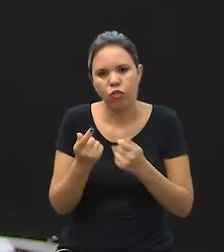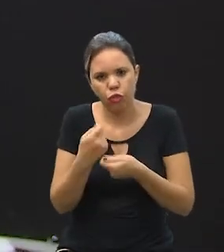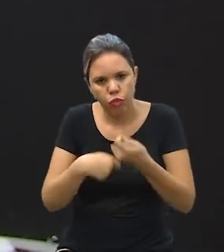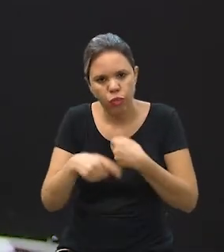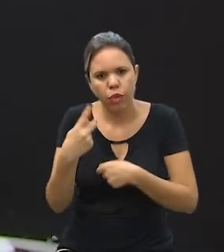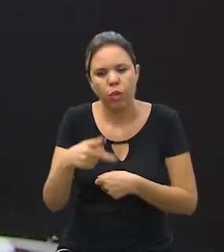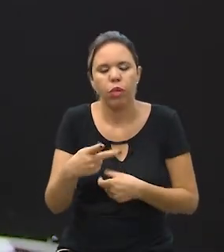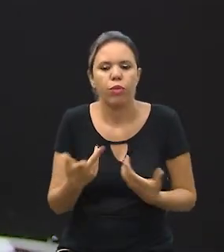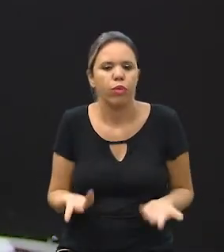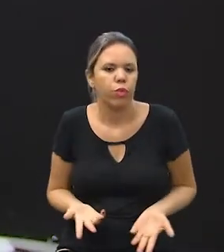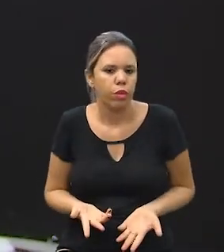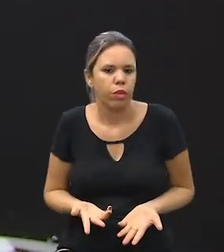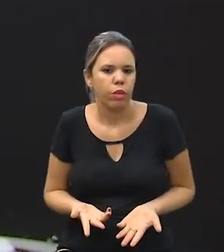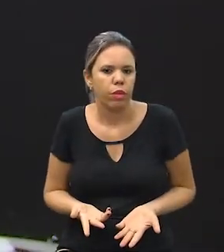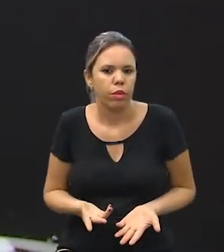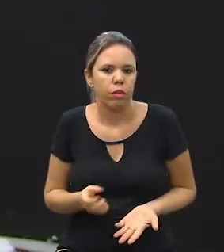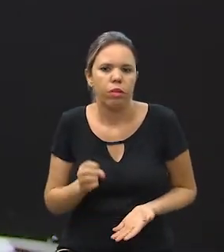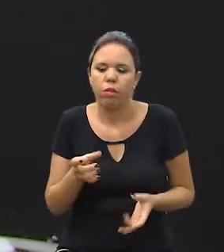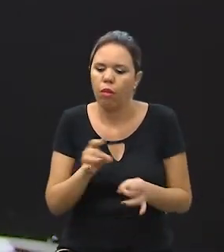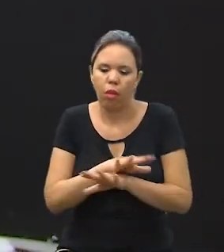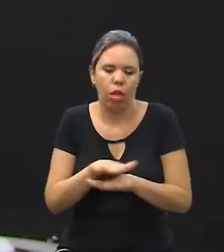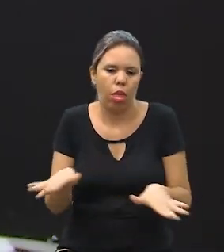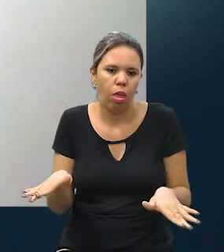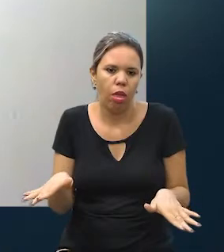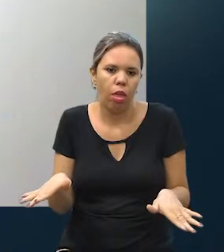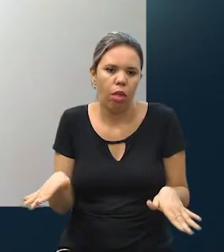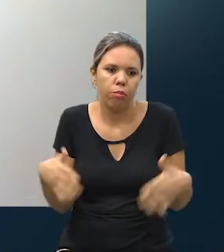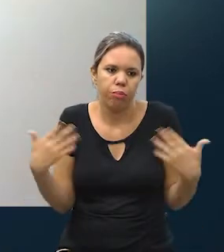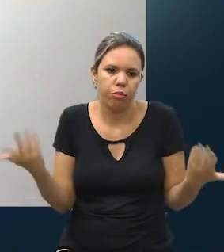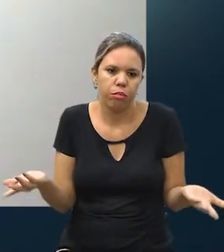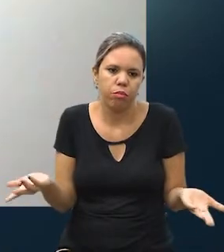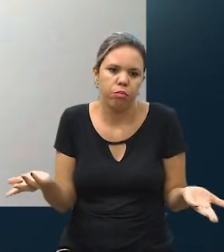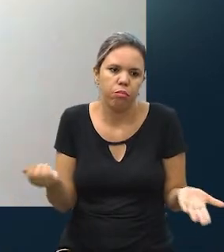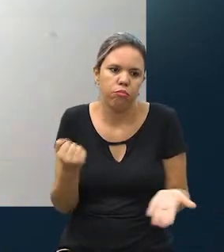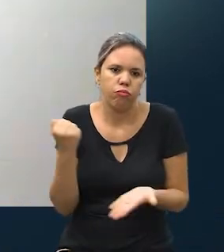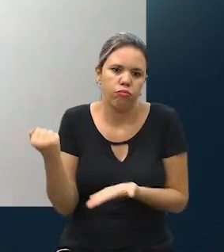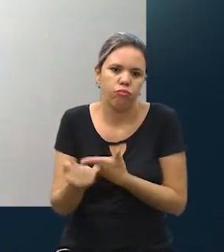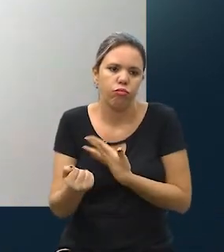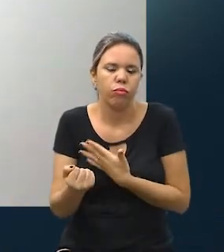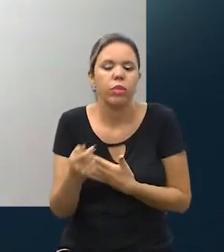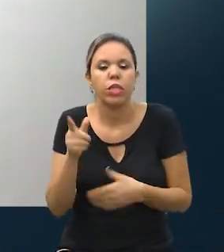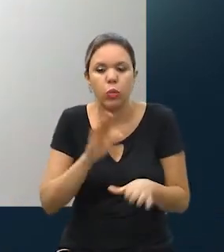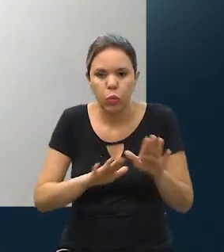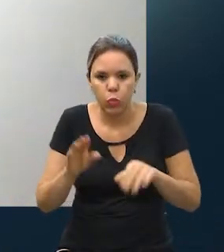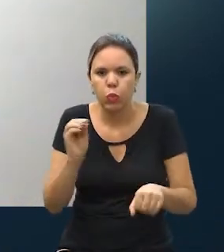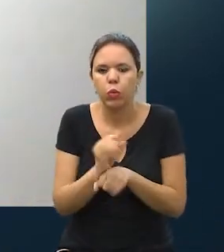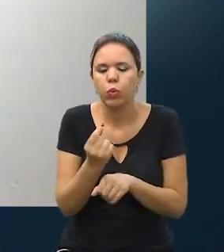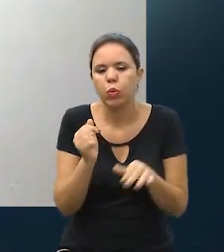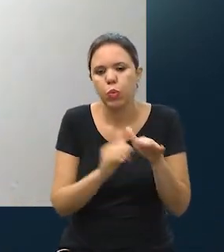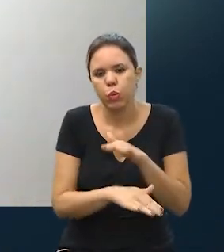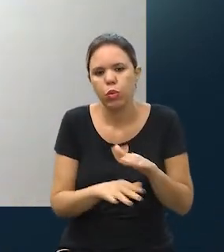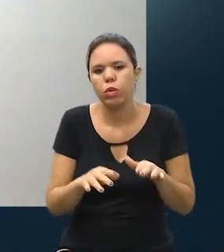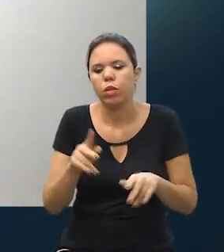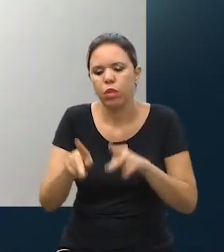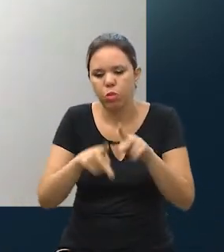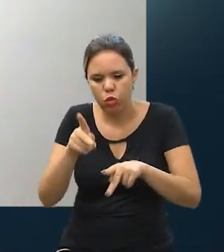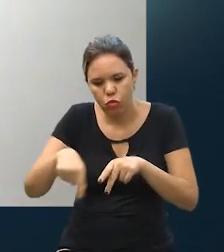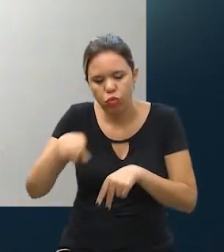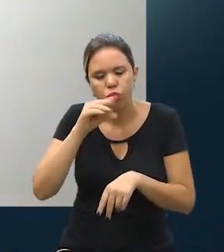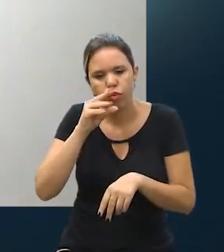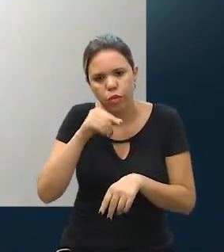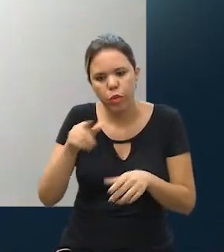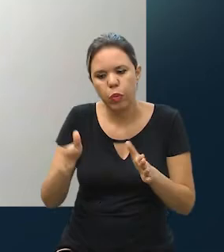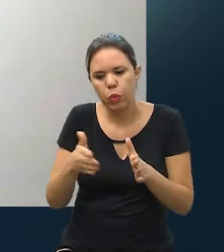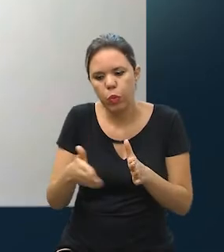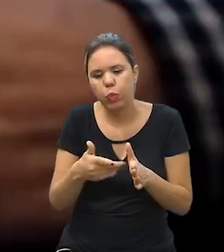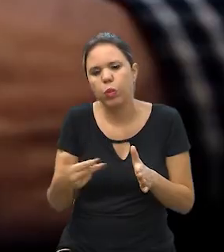do seu negócio. Senão ele morre, né? Senão ele morre. Então, você tem que cuidar do financeiro, você tem que cuidar dos recursos humanos, você tem que cuidar da